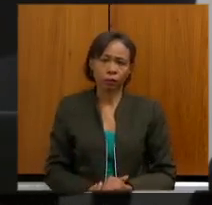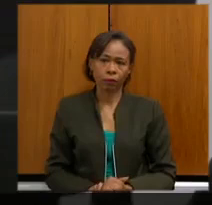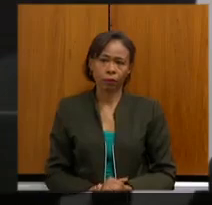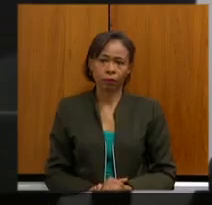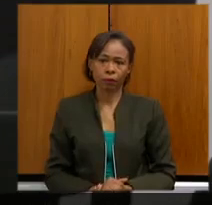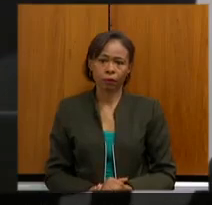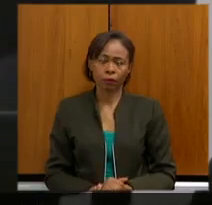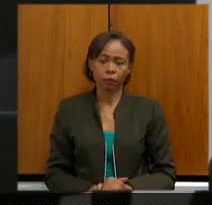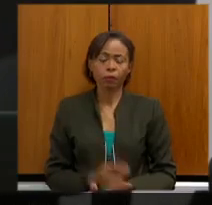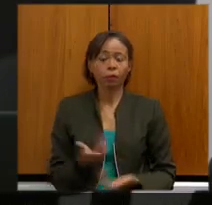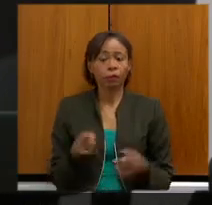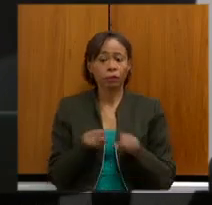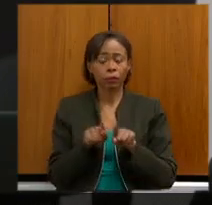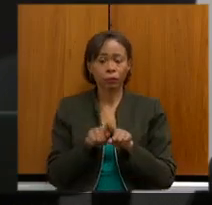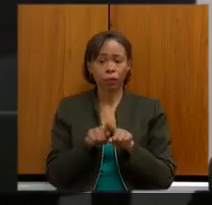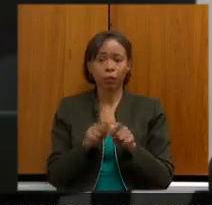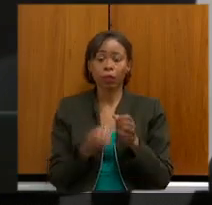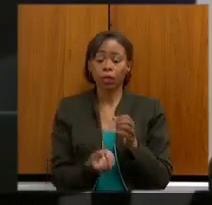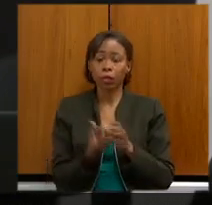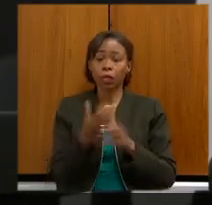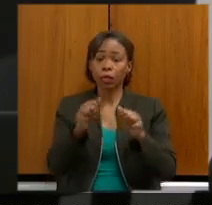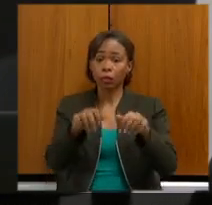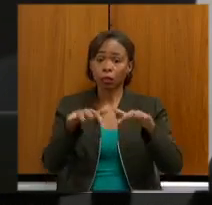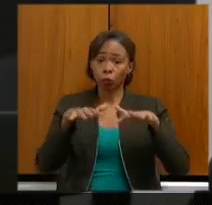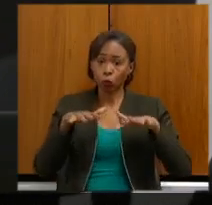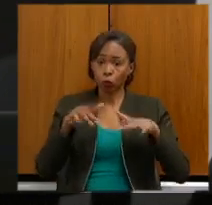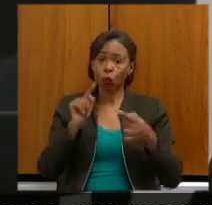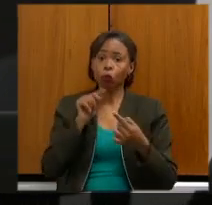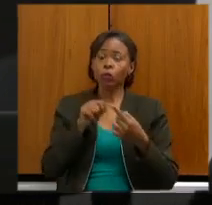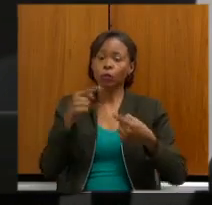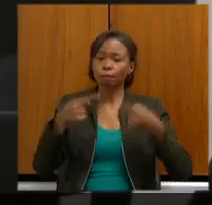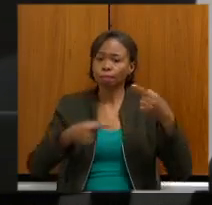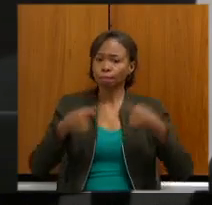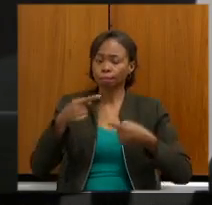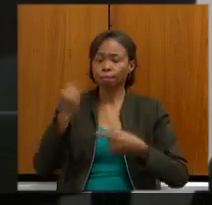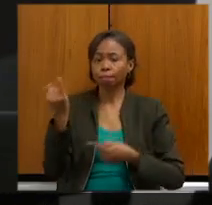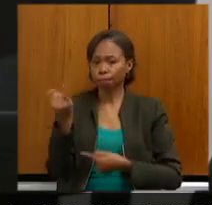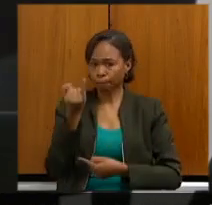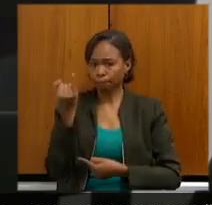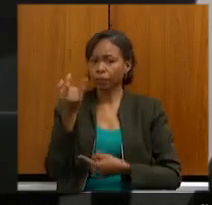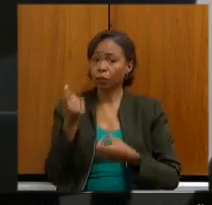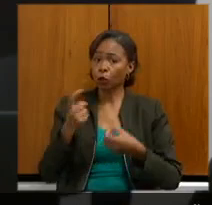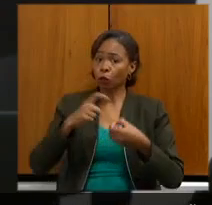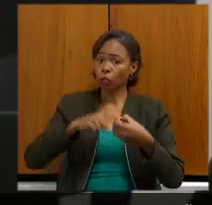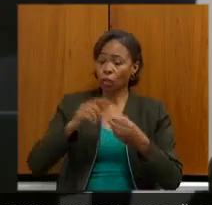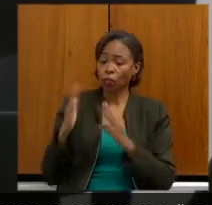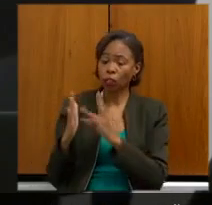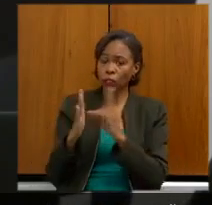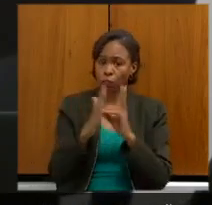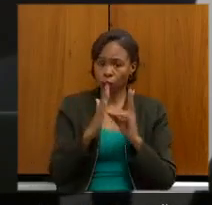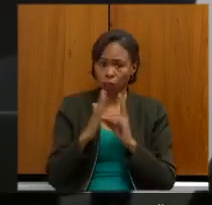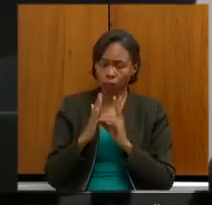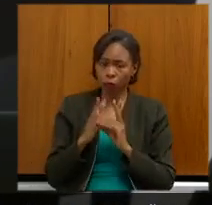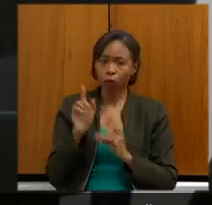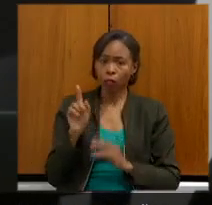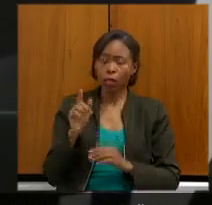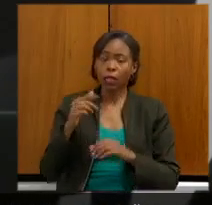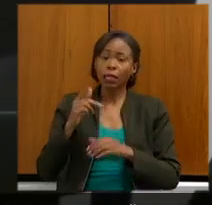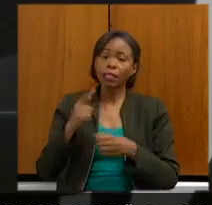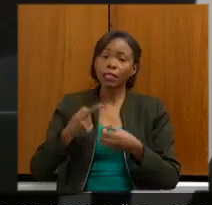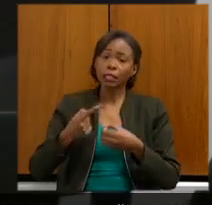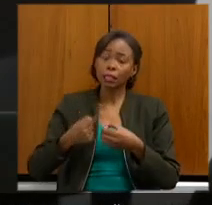Olá seja realizada audiência pública para debater a importância das retomadas indígenas no município de Brumadinho